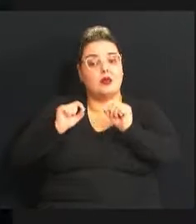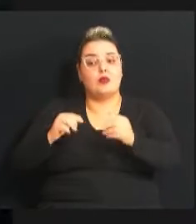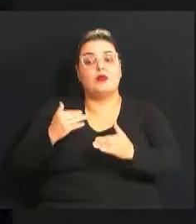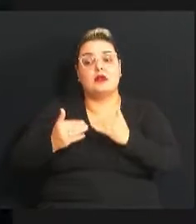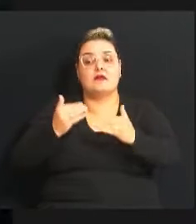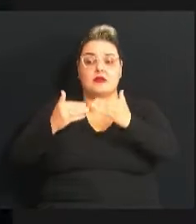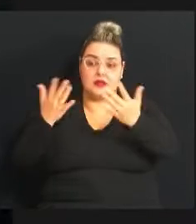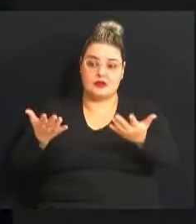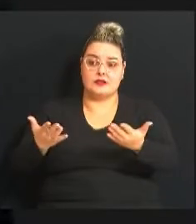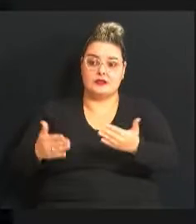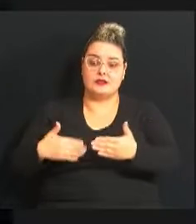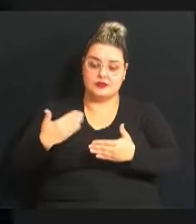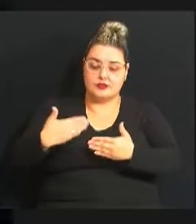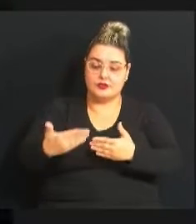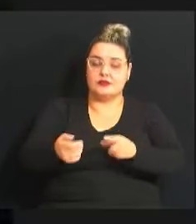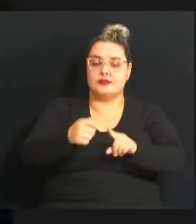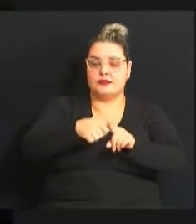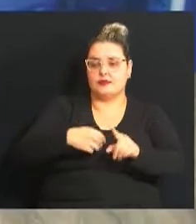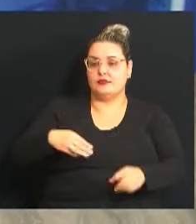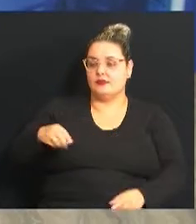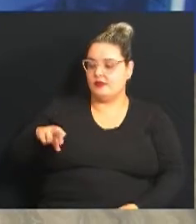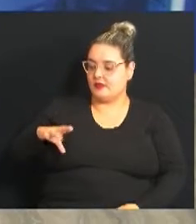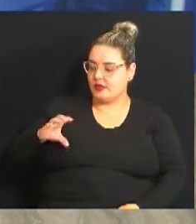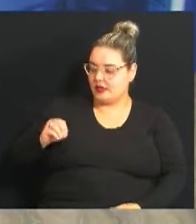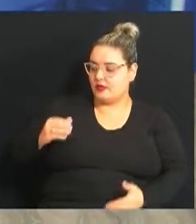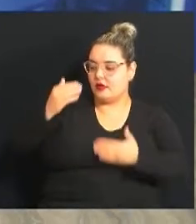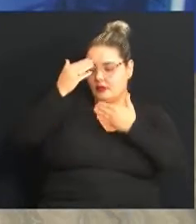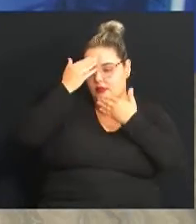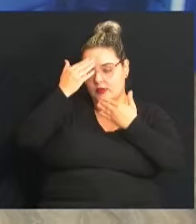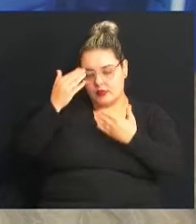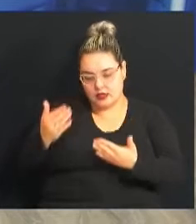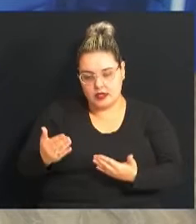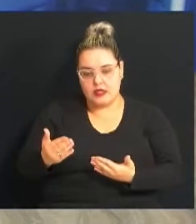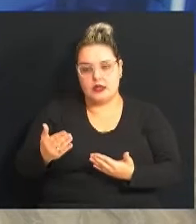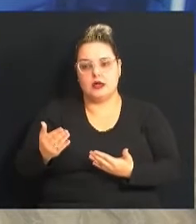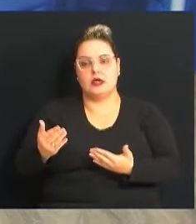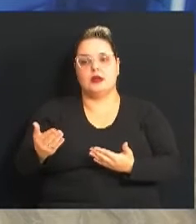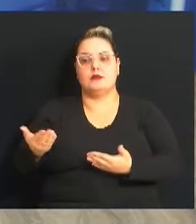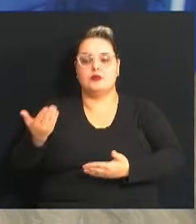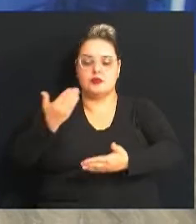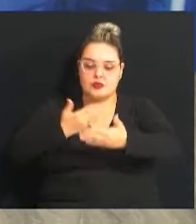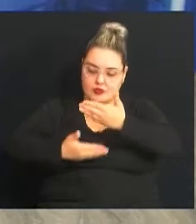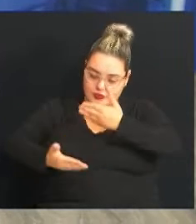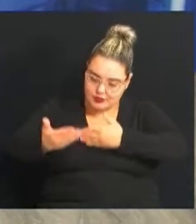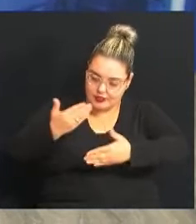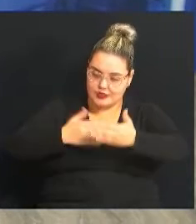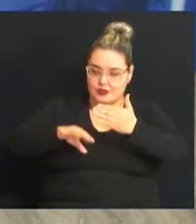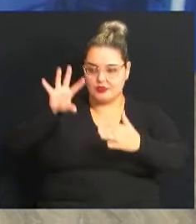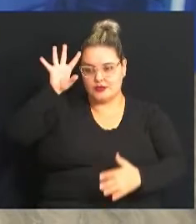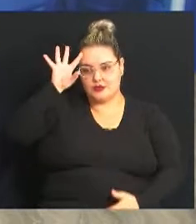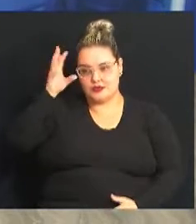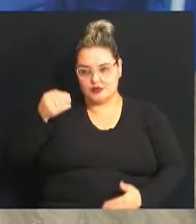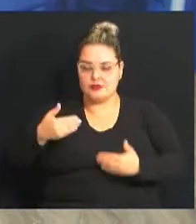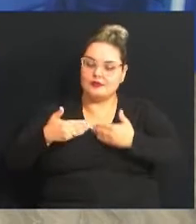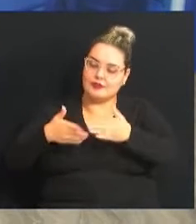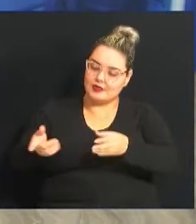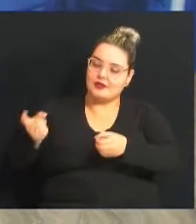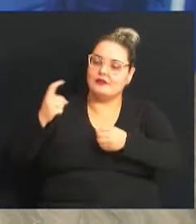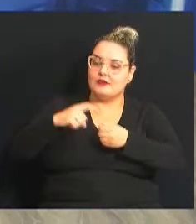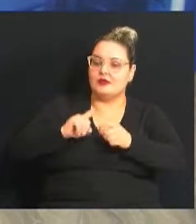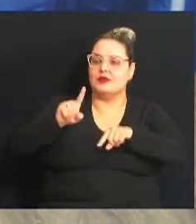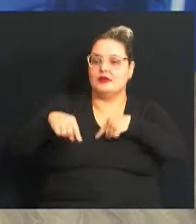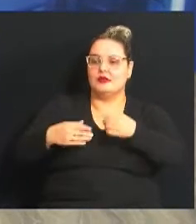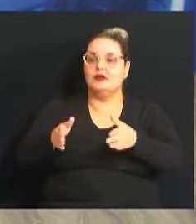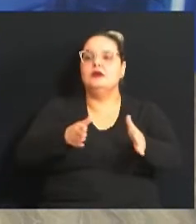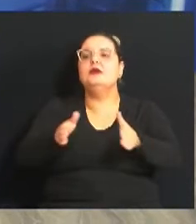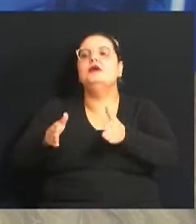nos próximos meses. Marco, pois obrigada pelo seu tempo, por dividir o conhecimento. Deixo as portas abertas para voltar em outro momento